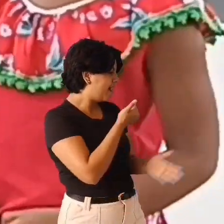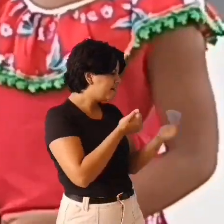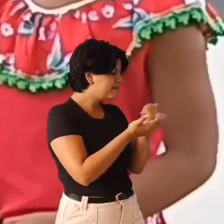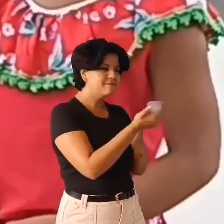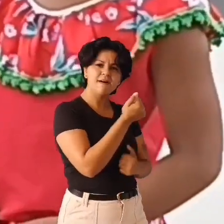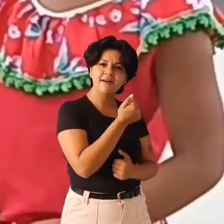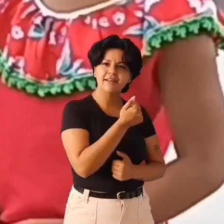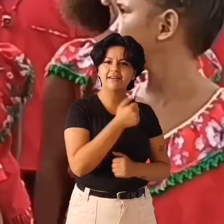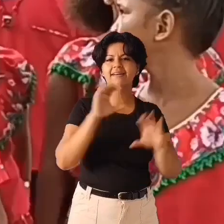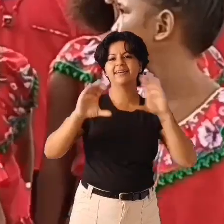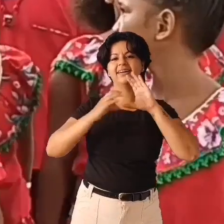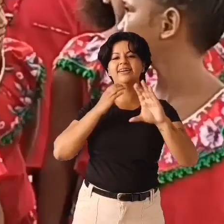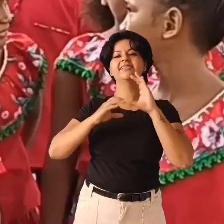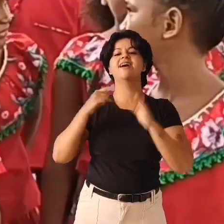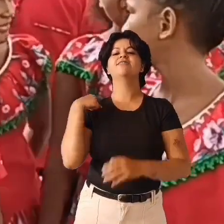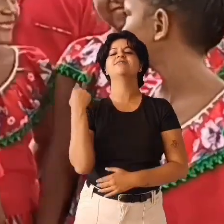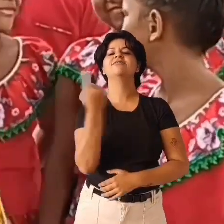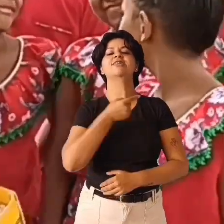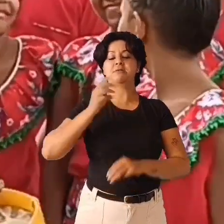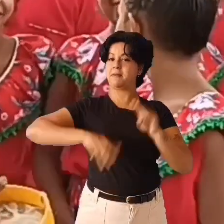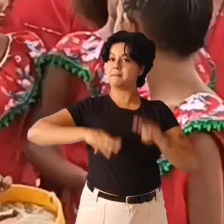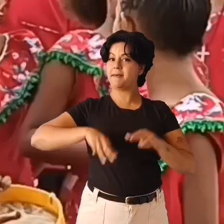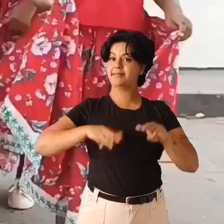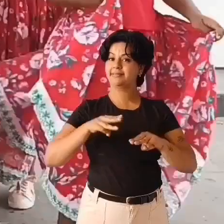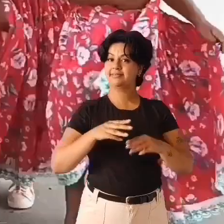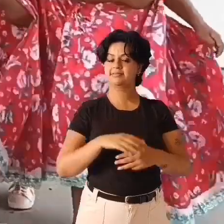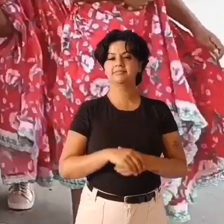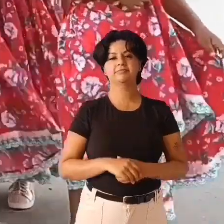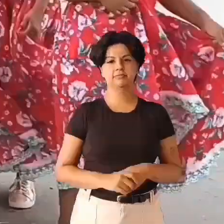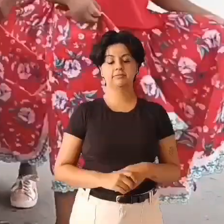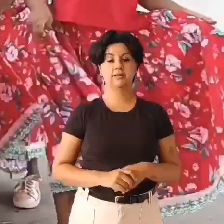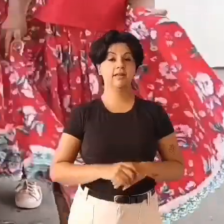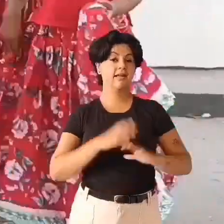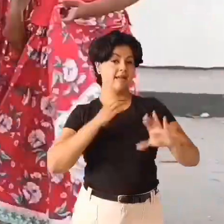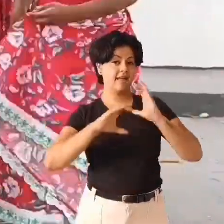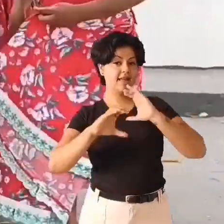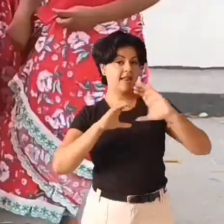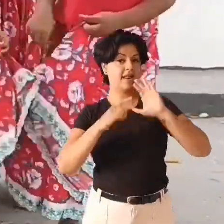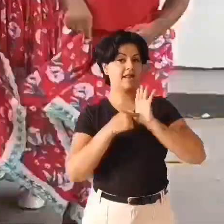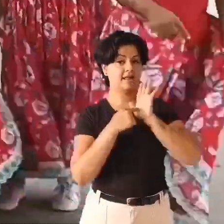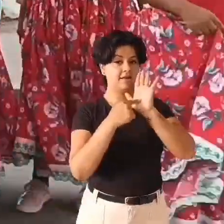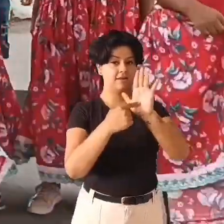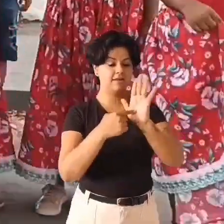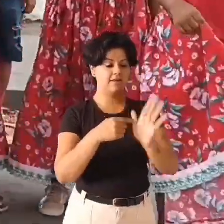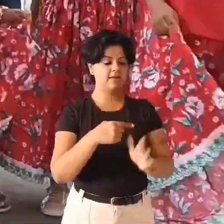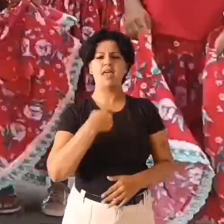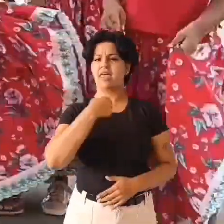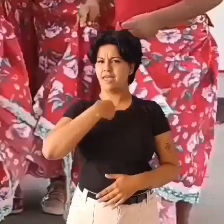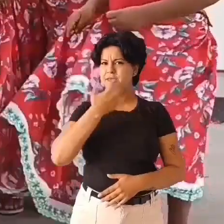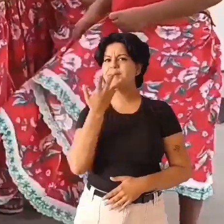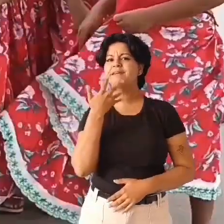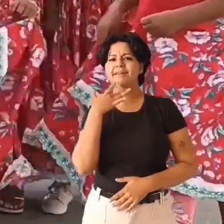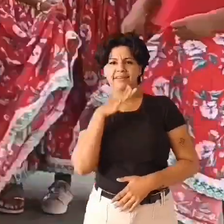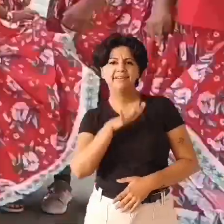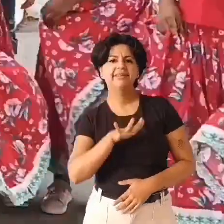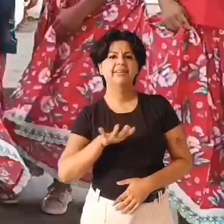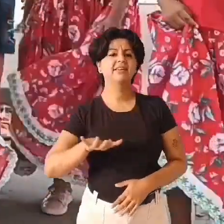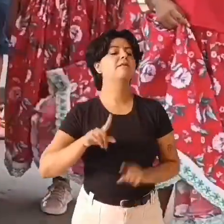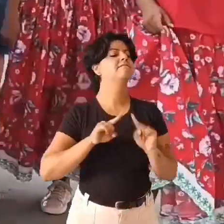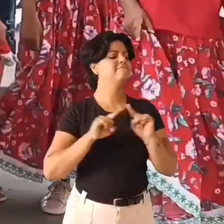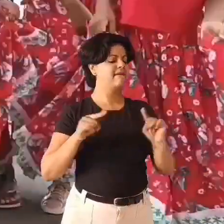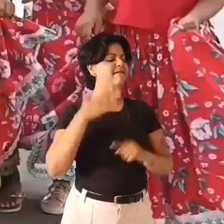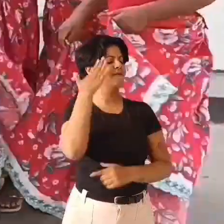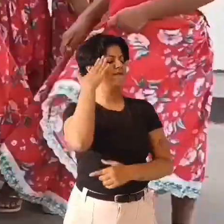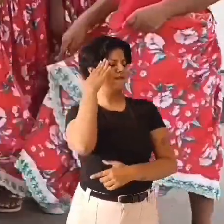e Cássia, cantar o nosso Marabaixo? Vai cantar para mostrar. Eu ainda sou criança,